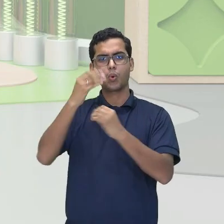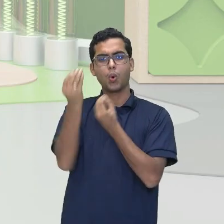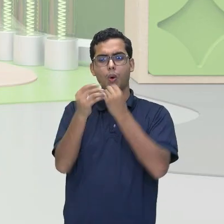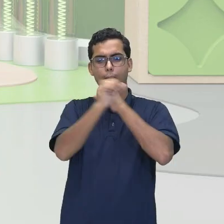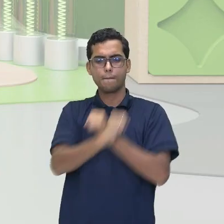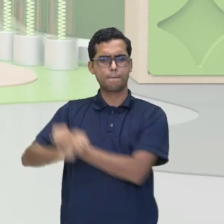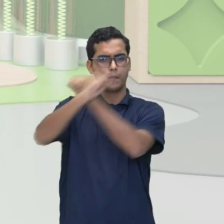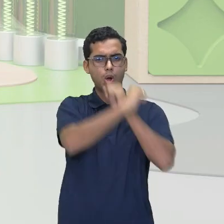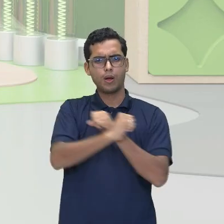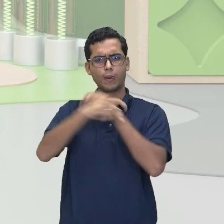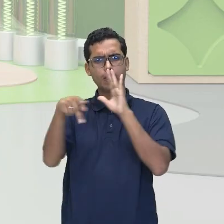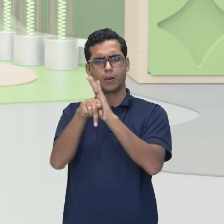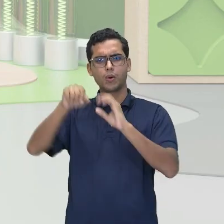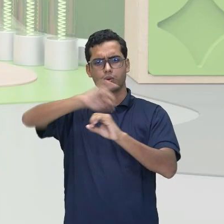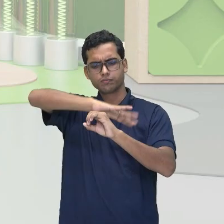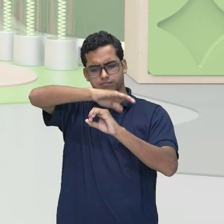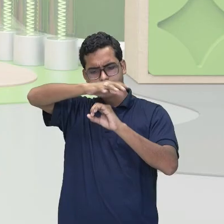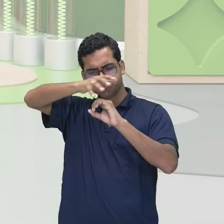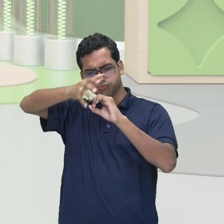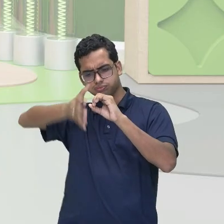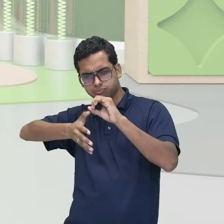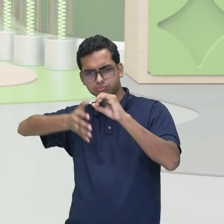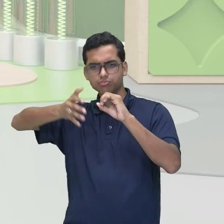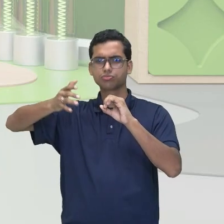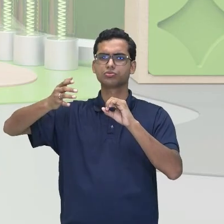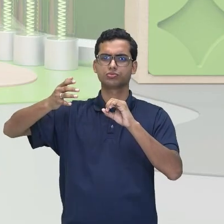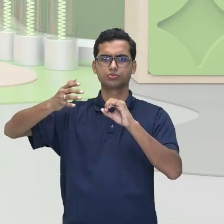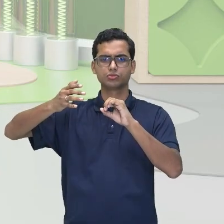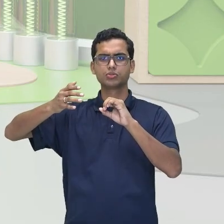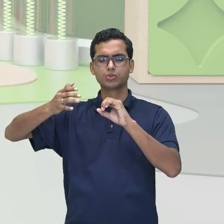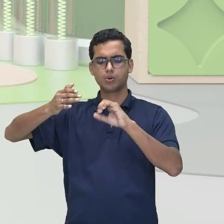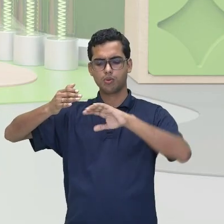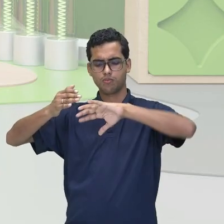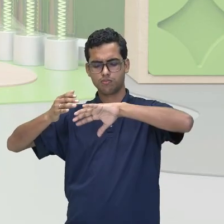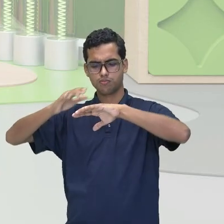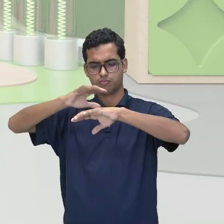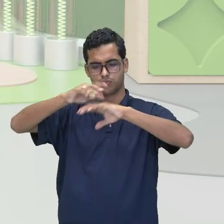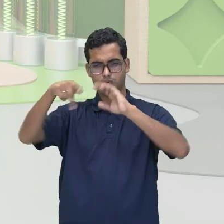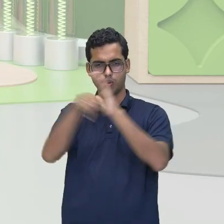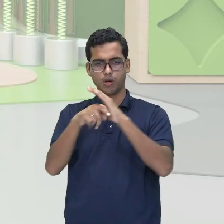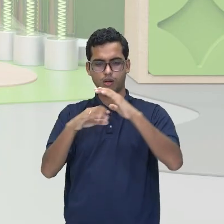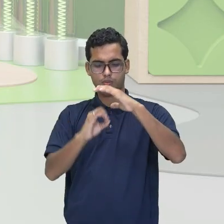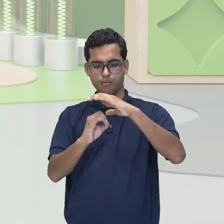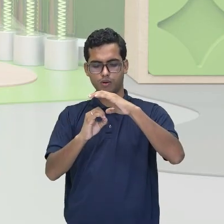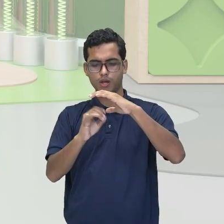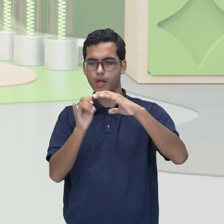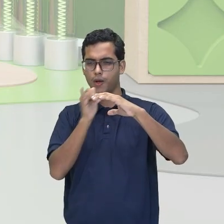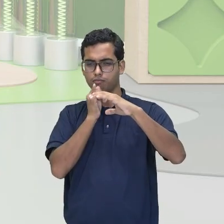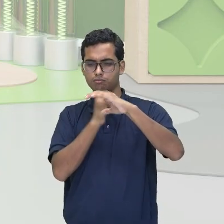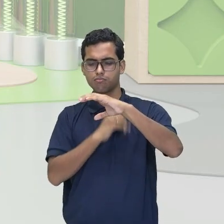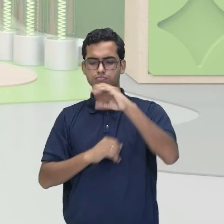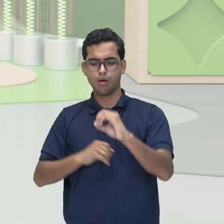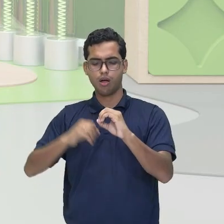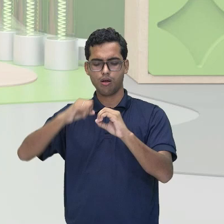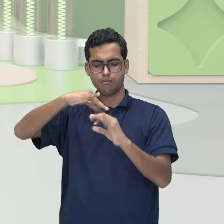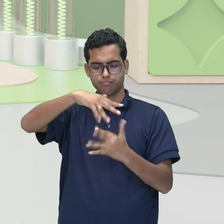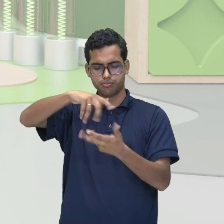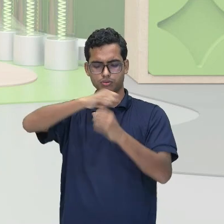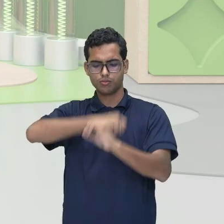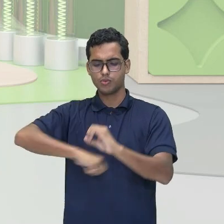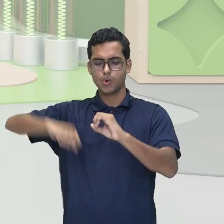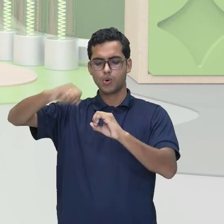uma barreira que vai fazer um filtro nos raios solares que chegam ao